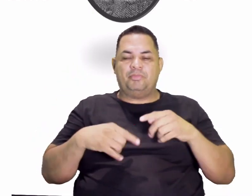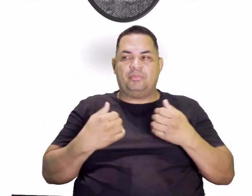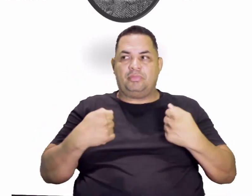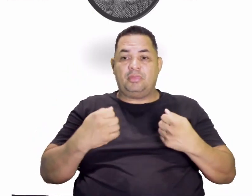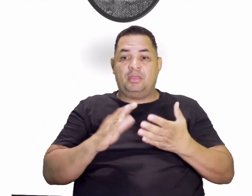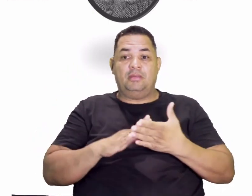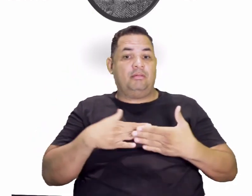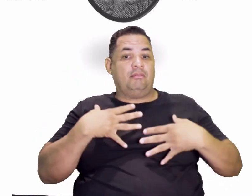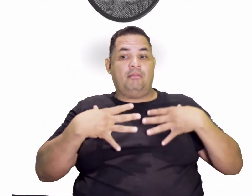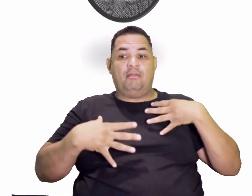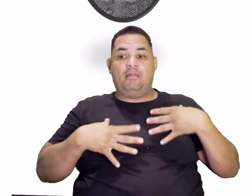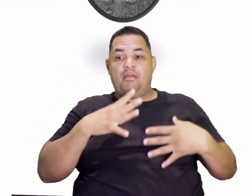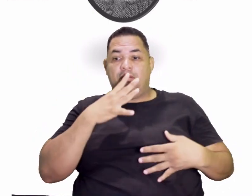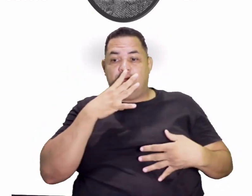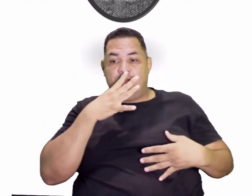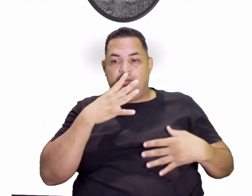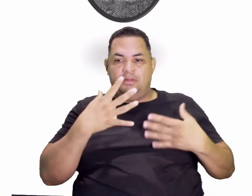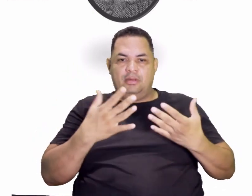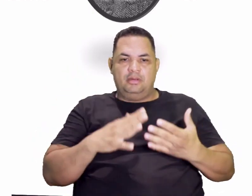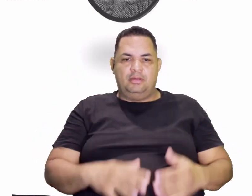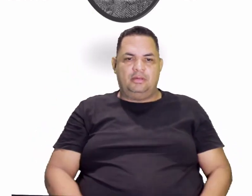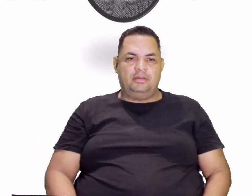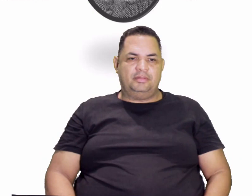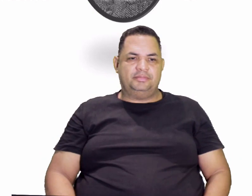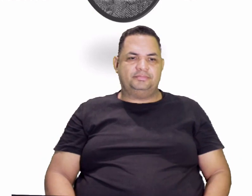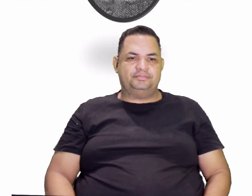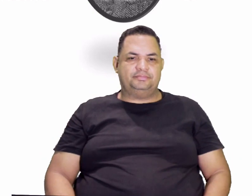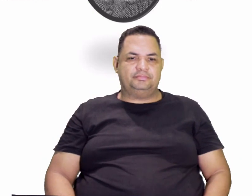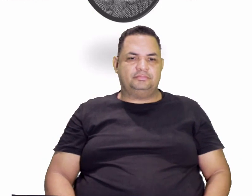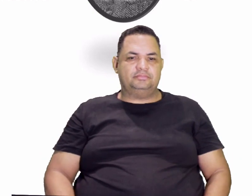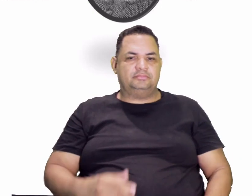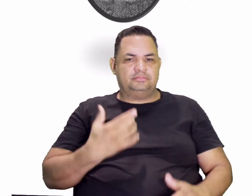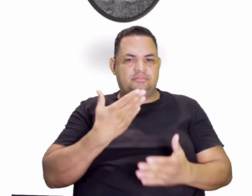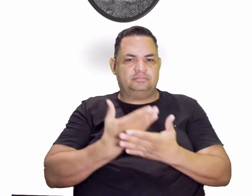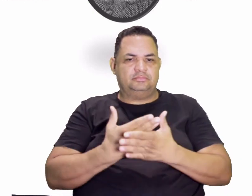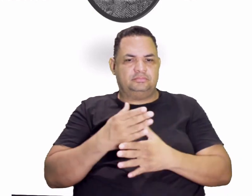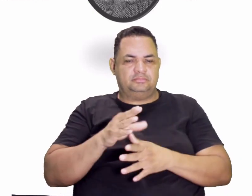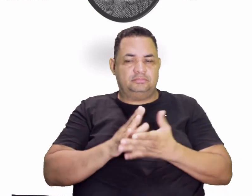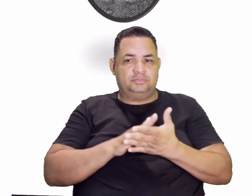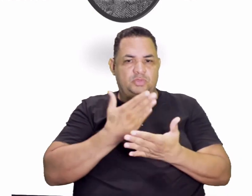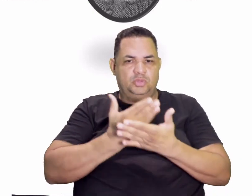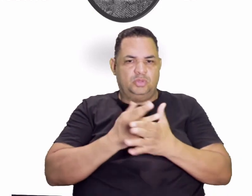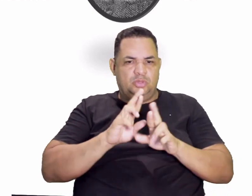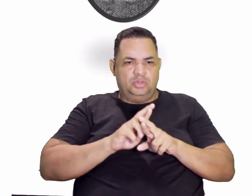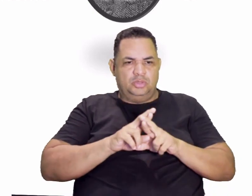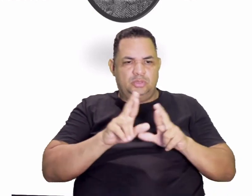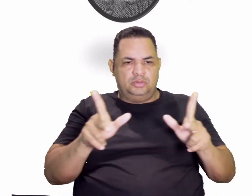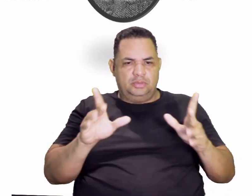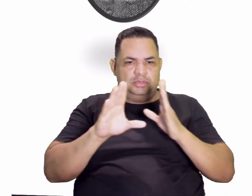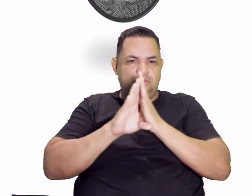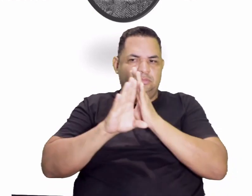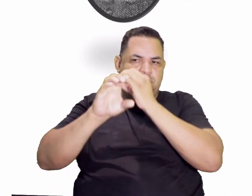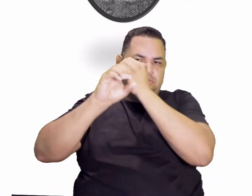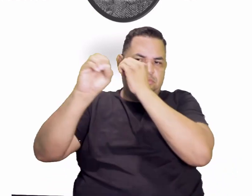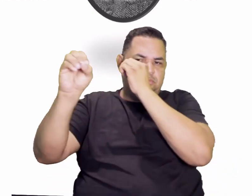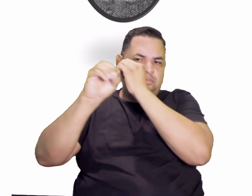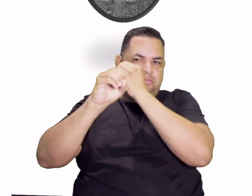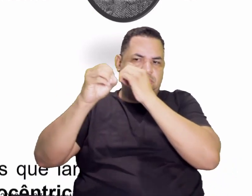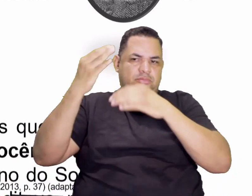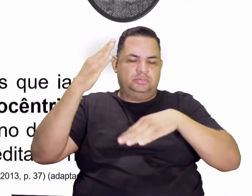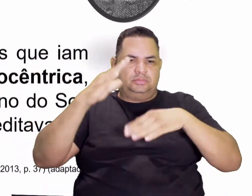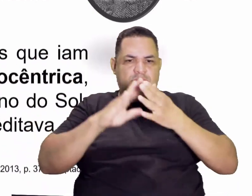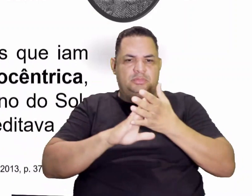Eles ficaram encantados com isso. Muito legal. Ele se dedicou a diferentes saberes, como a astronomia, a matemática e a